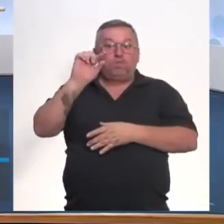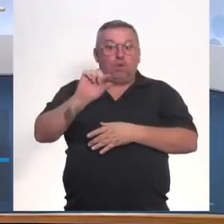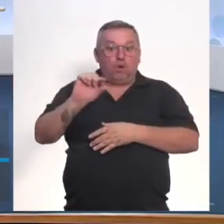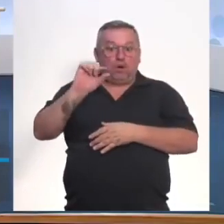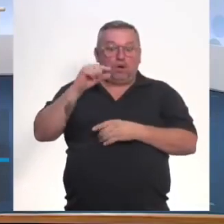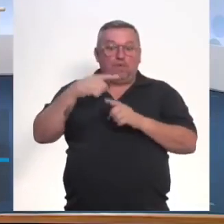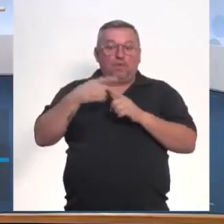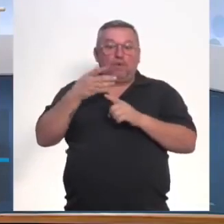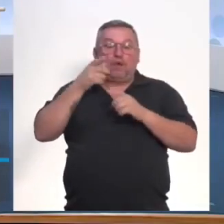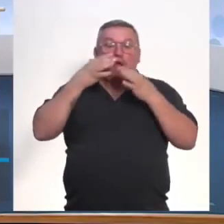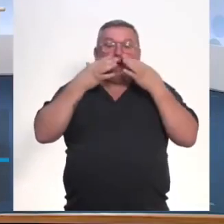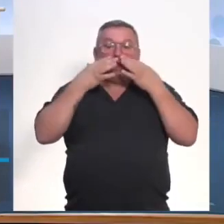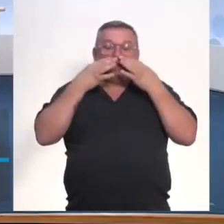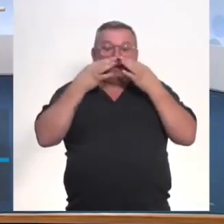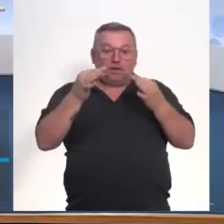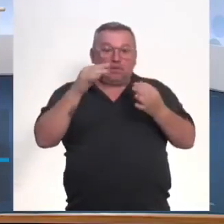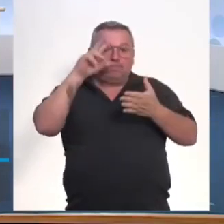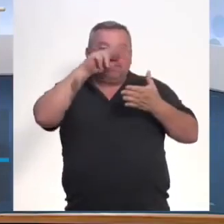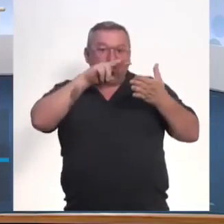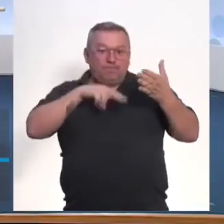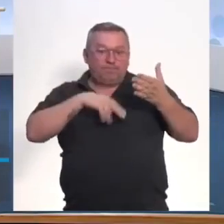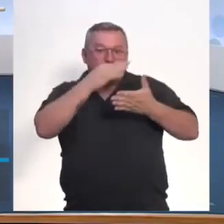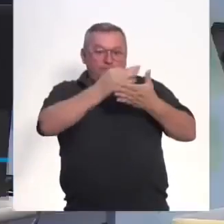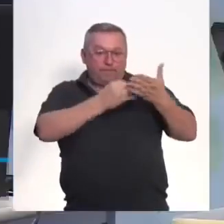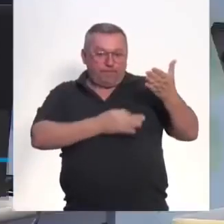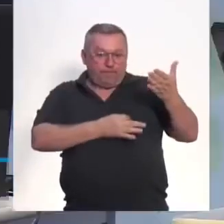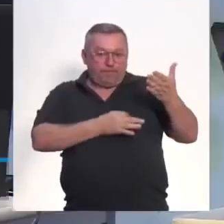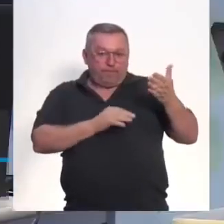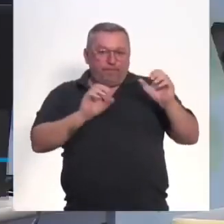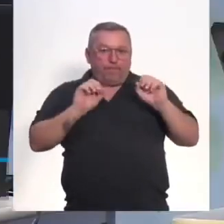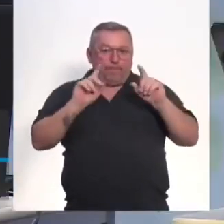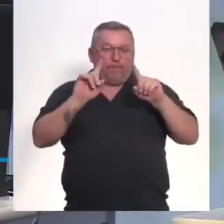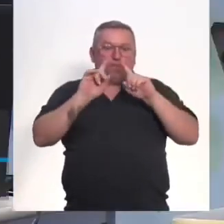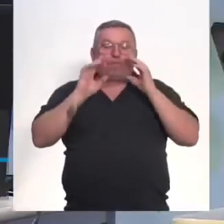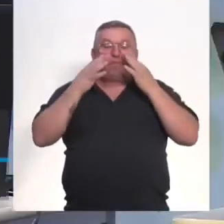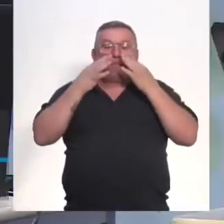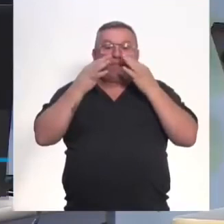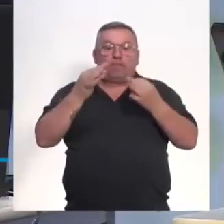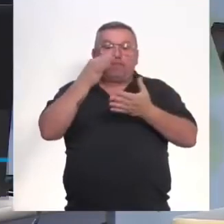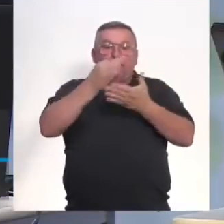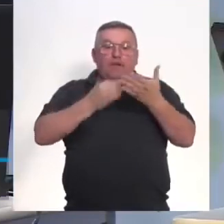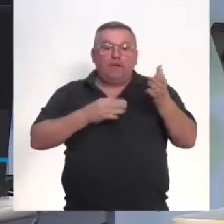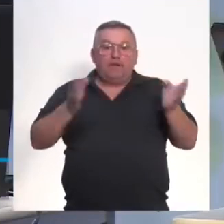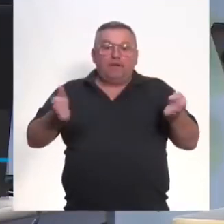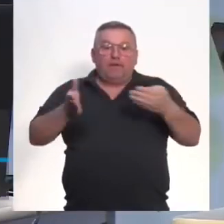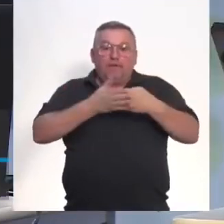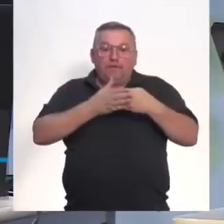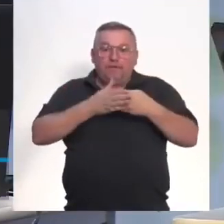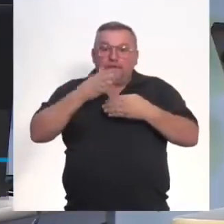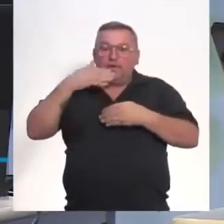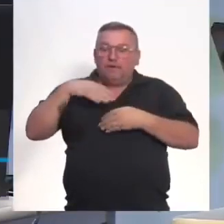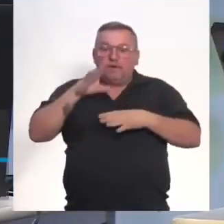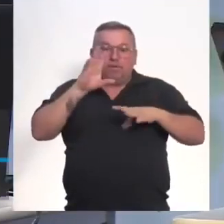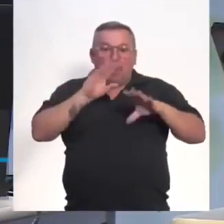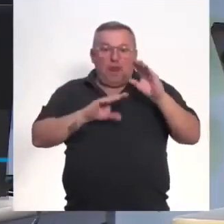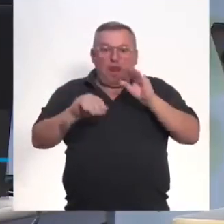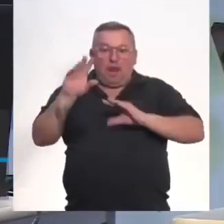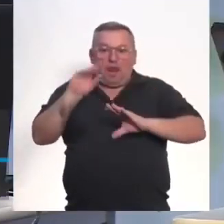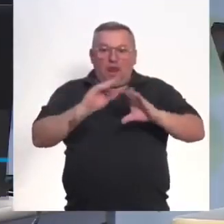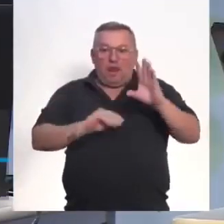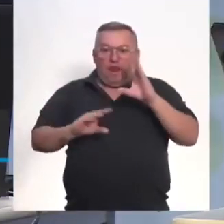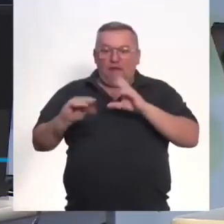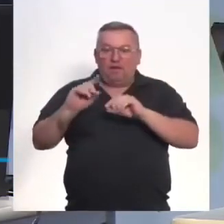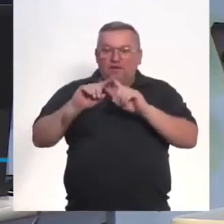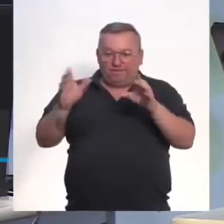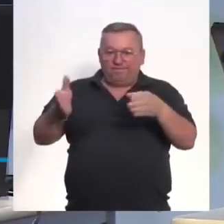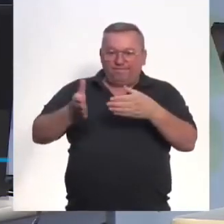porque eu quero que vocês prestem atenção na leitura do texto. Então, para prestar atenção, a gente tem que fechar o chat, senão vocês vão falando aí que é uma beleza. Então,